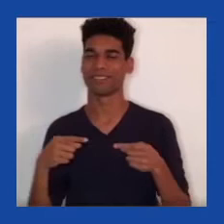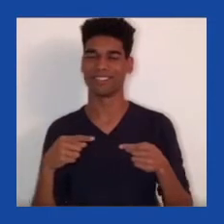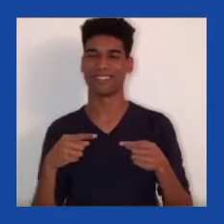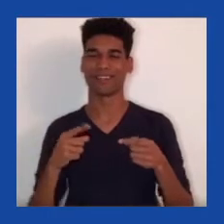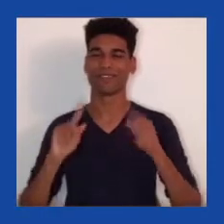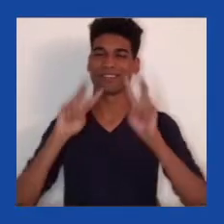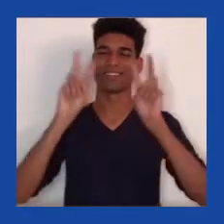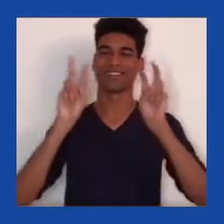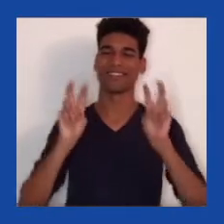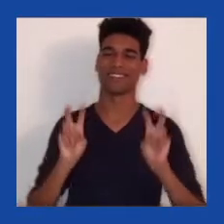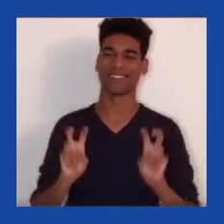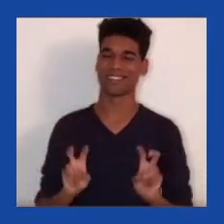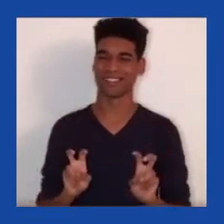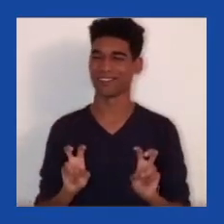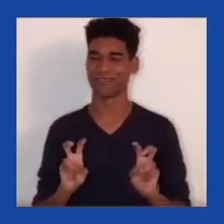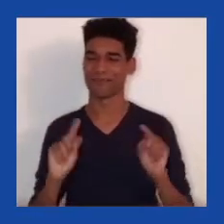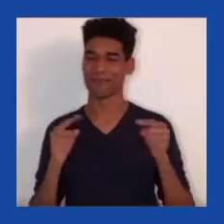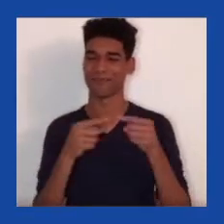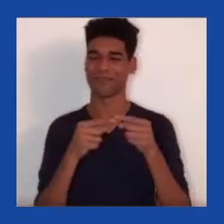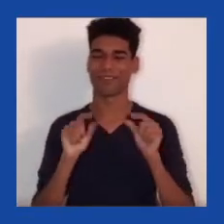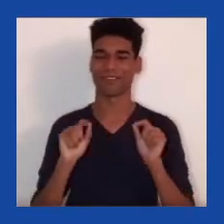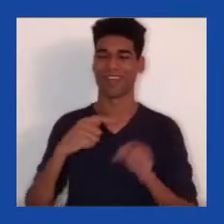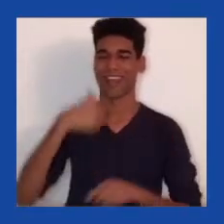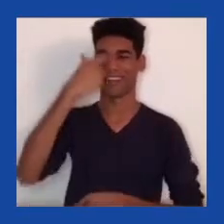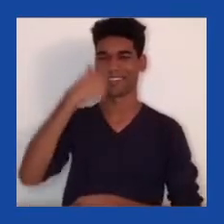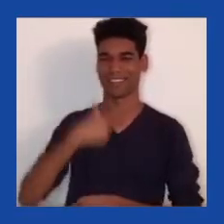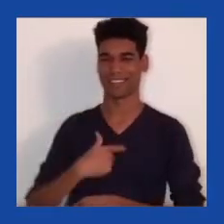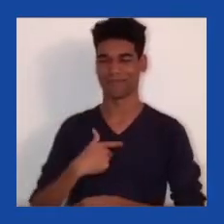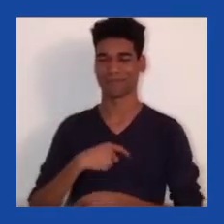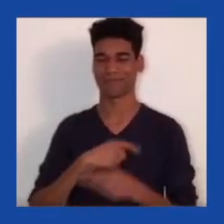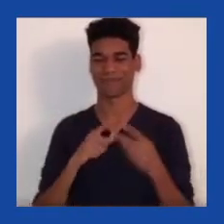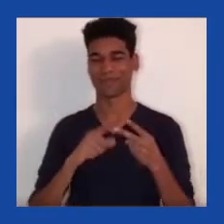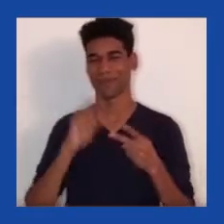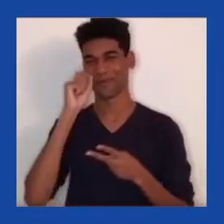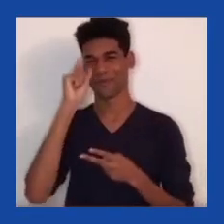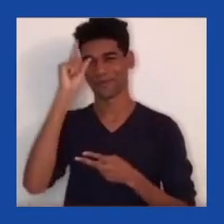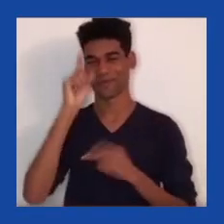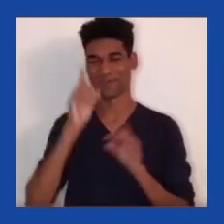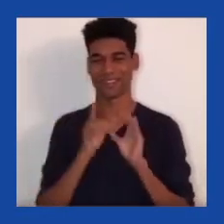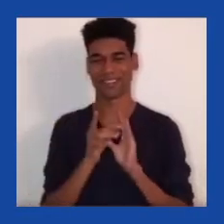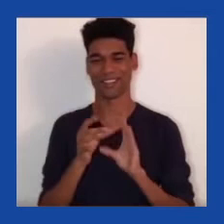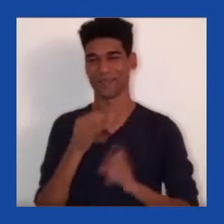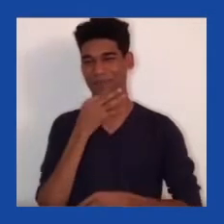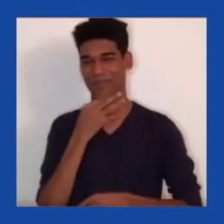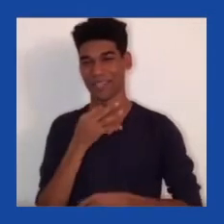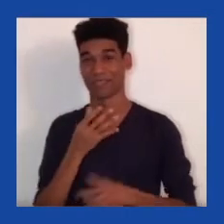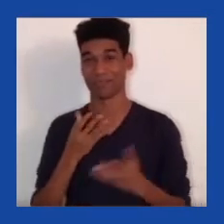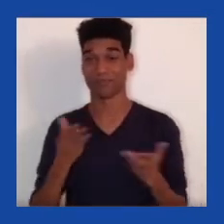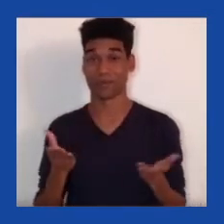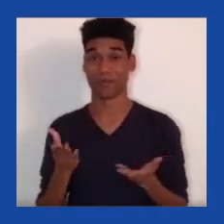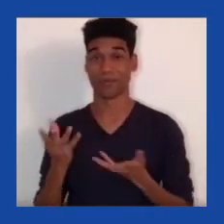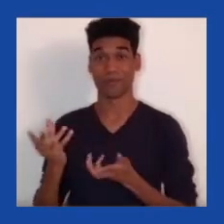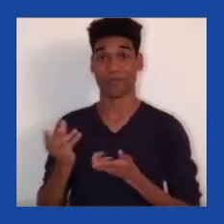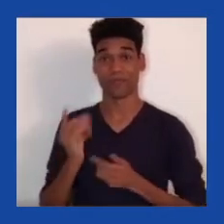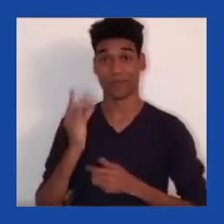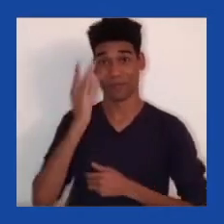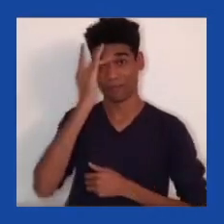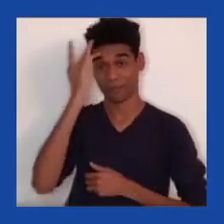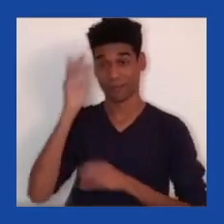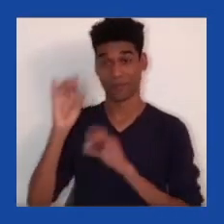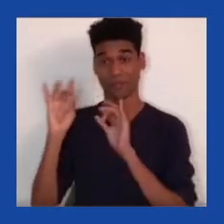assuntos relacionados à cidadania, cultura democrática, e vamos falar com especialistas,